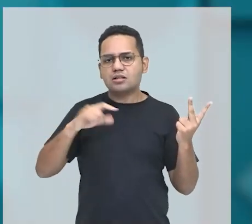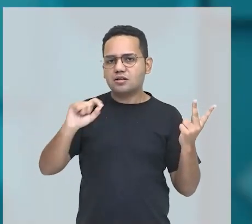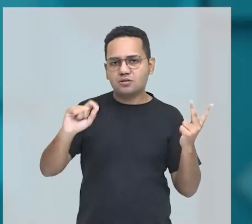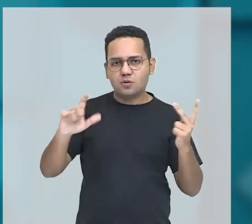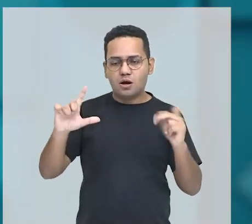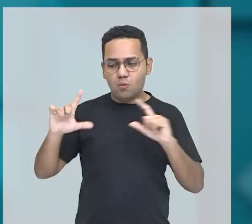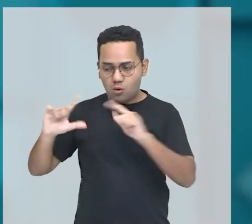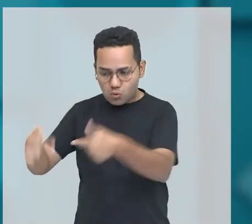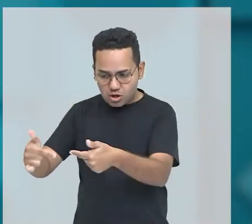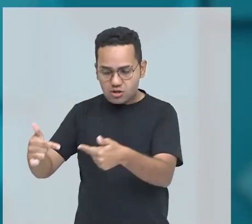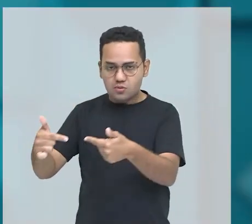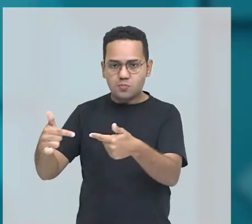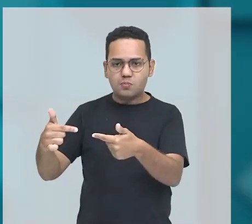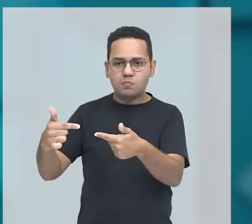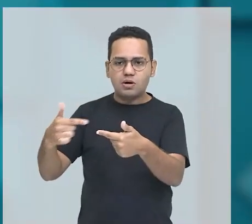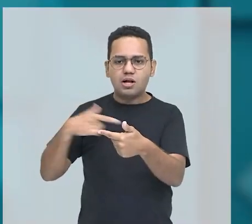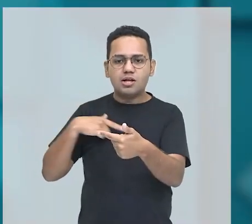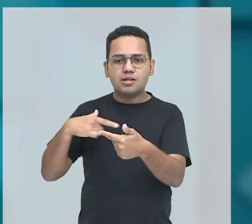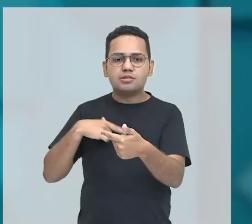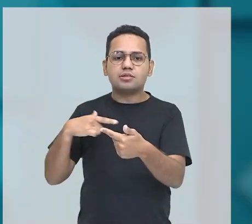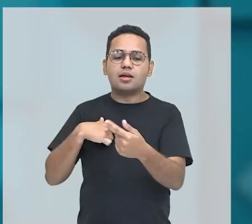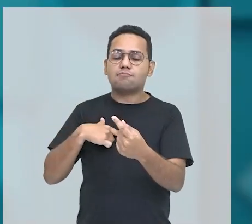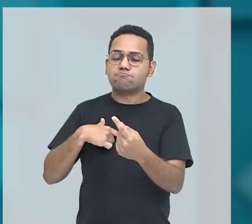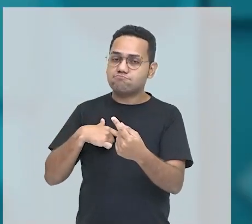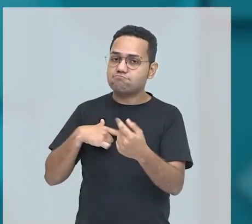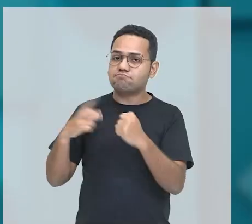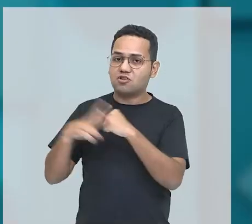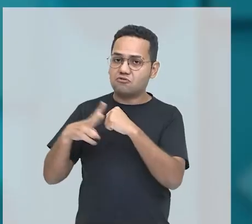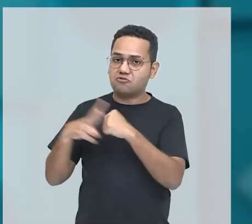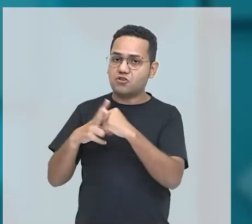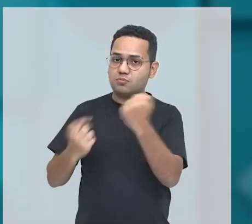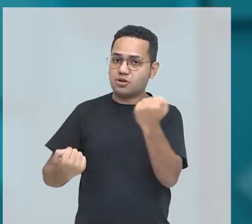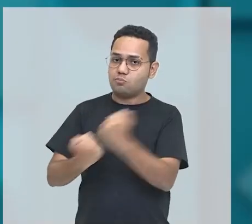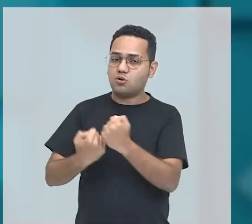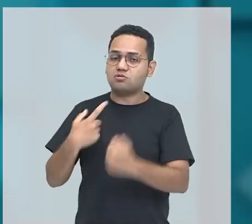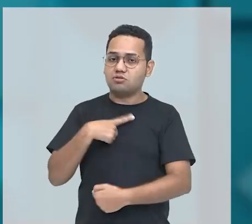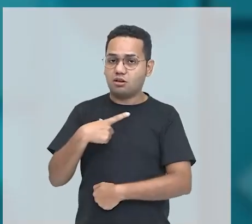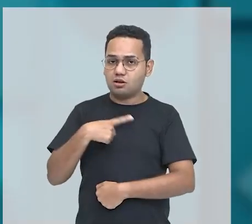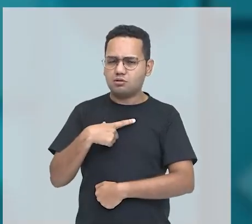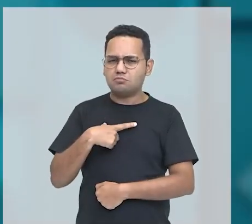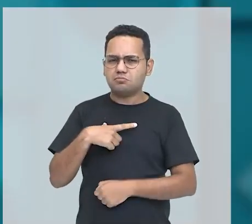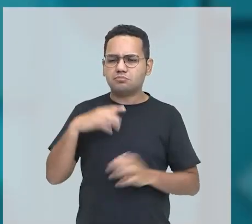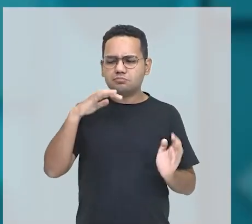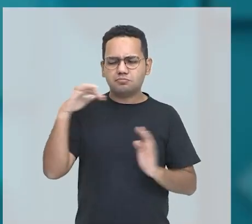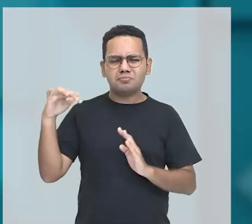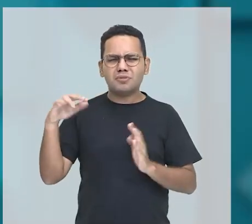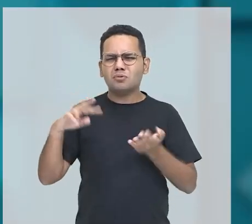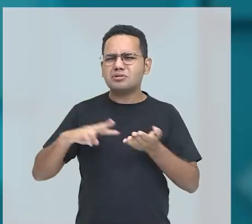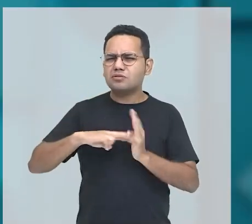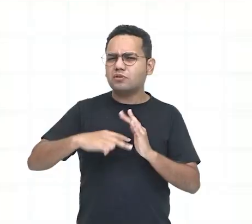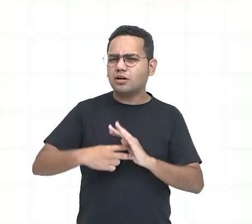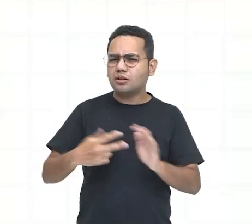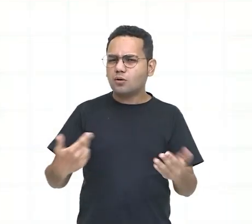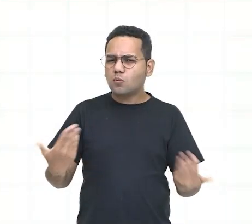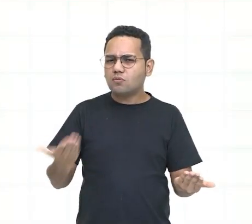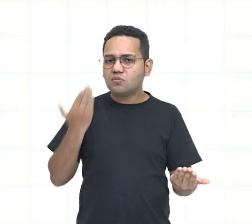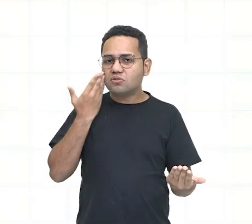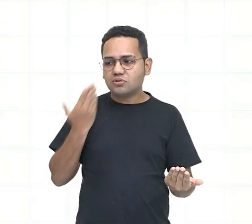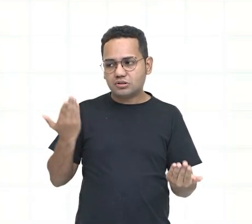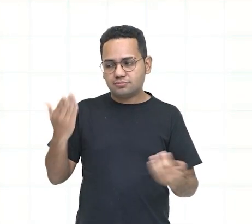resultado, essa oração tem na sua estrutura um verbo modal. Mas o que é um verbo modal? Vamos ver a definição agora.